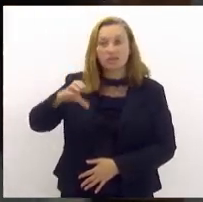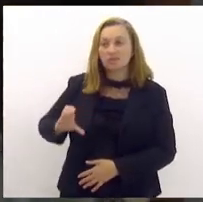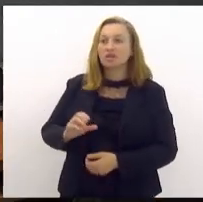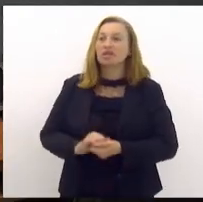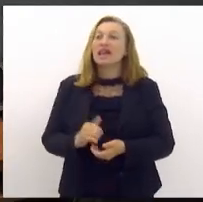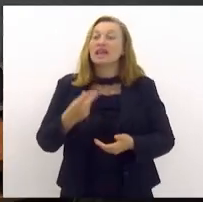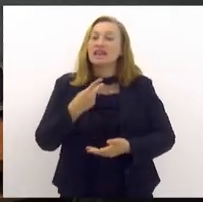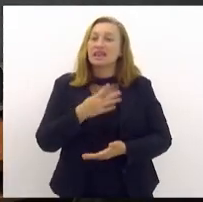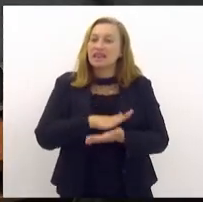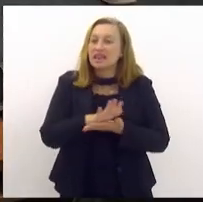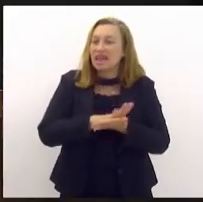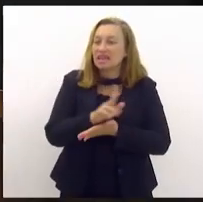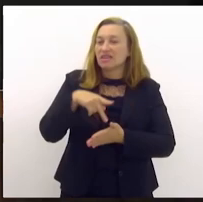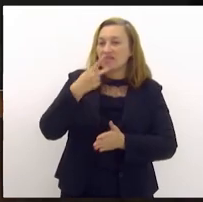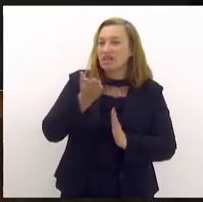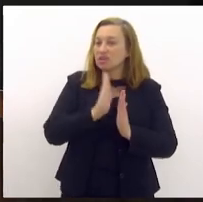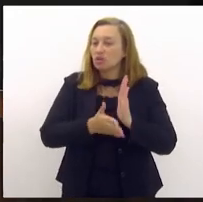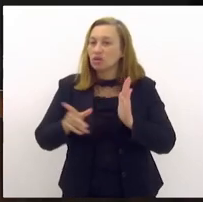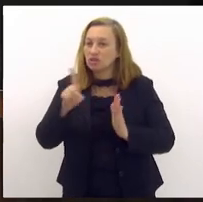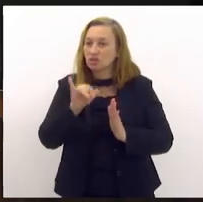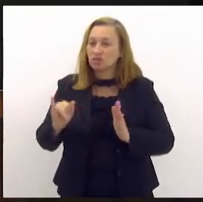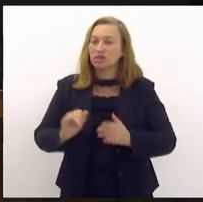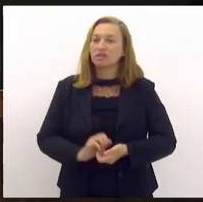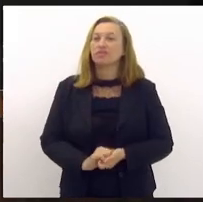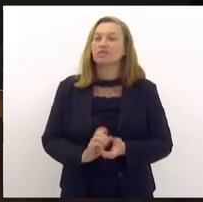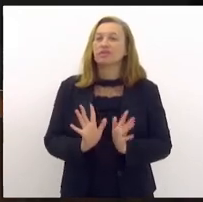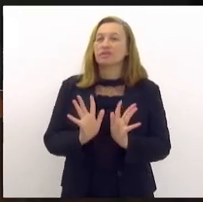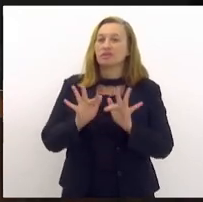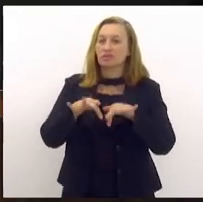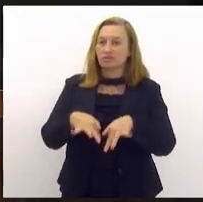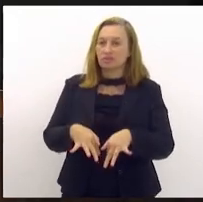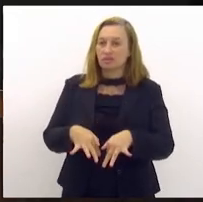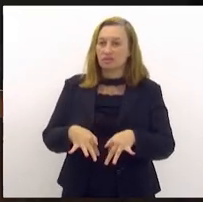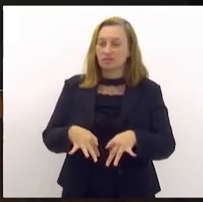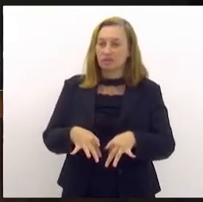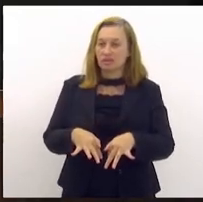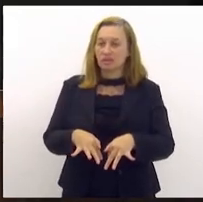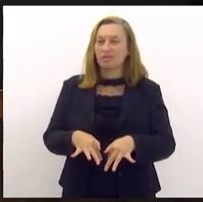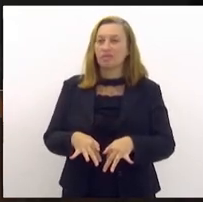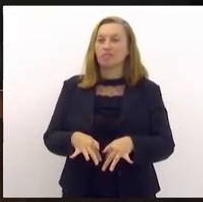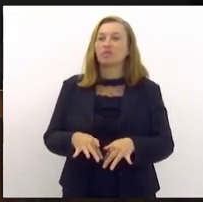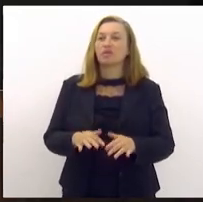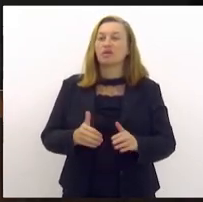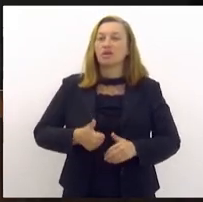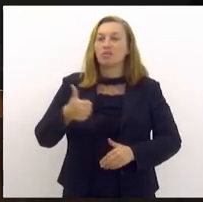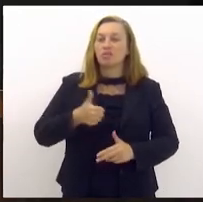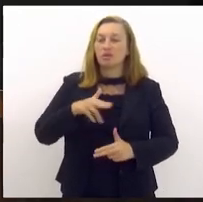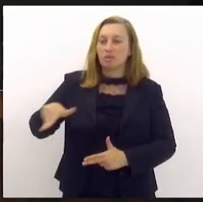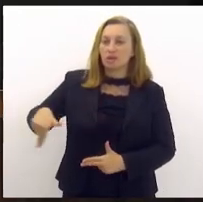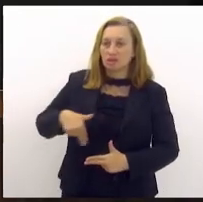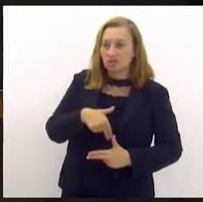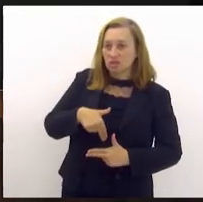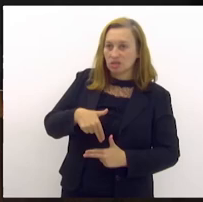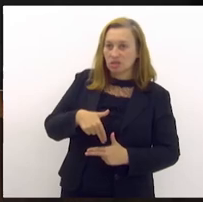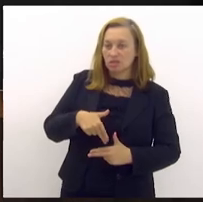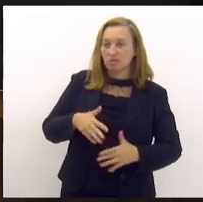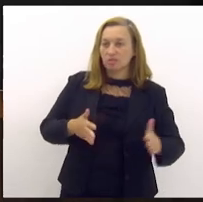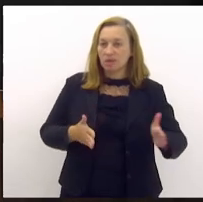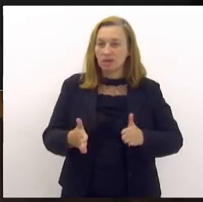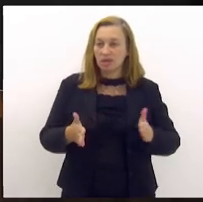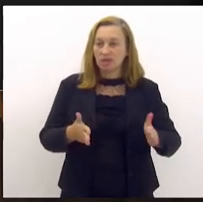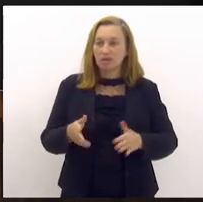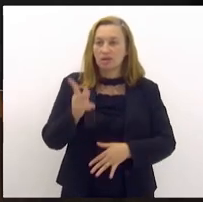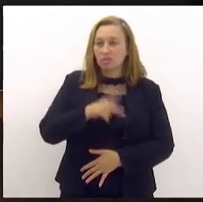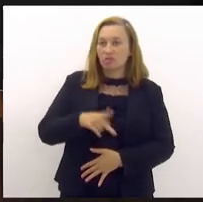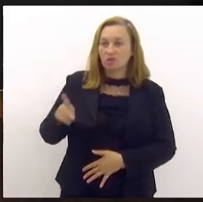Mink. Nada mais havendo a tratar na ordem do dia, passa-se ao expediente final com o primeiro orador escrito, deputado